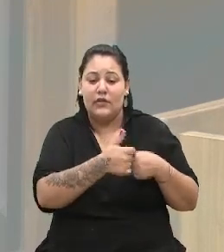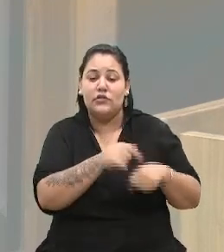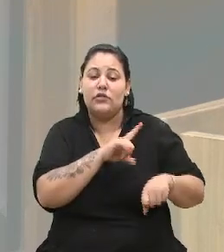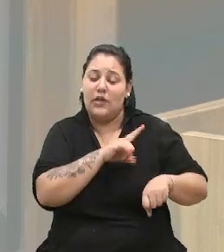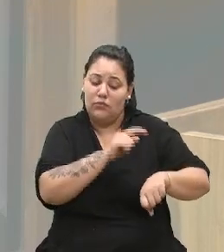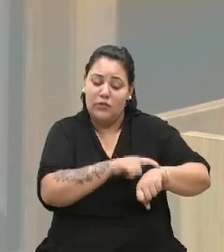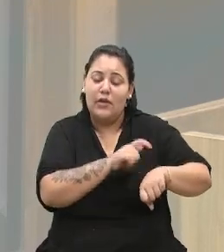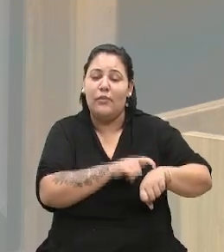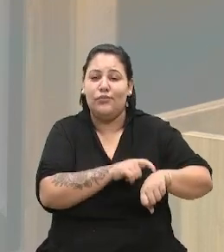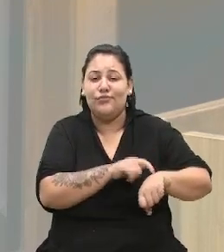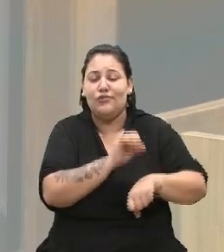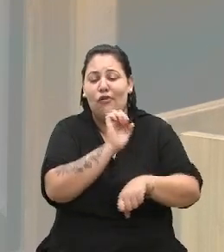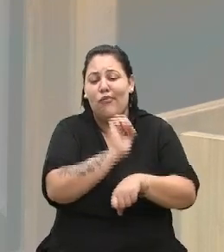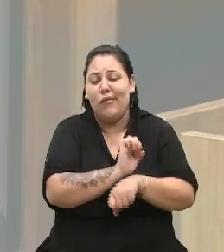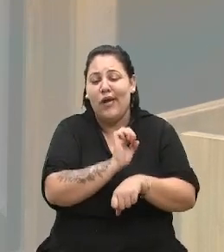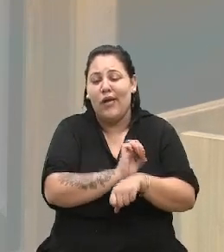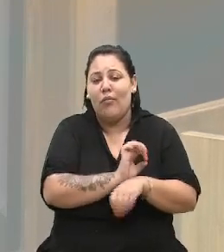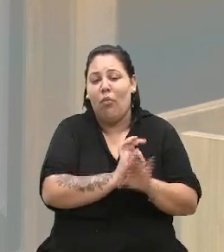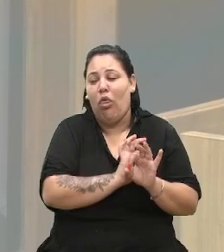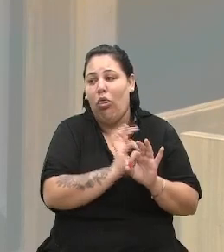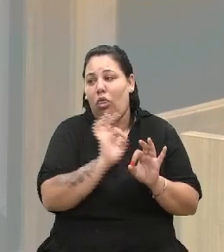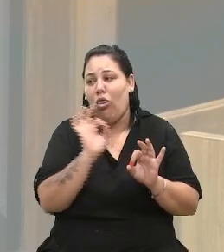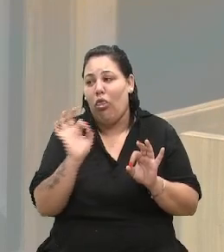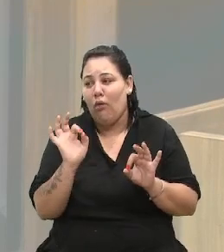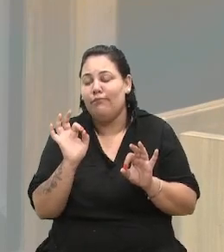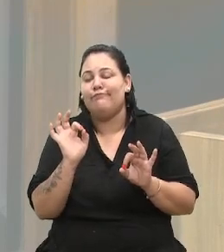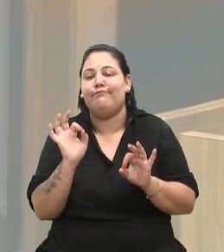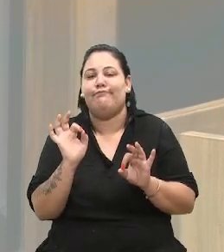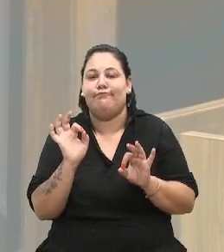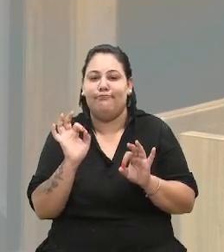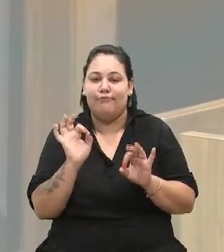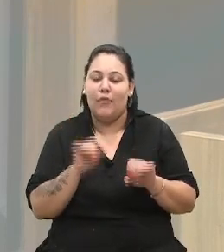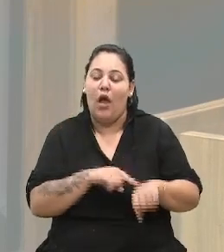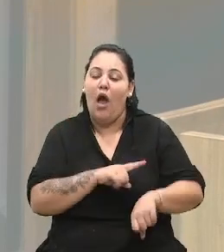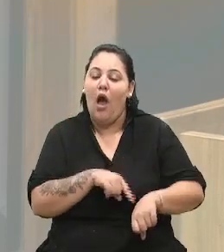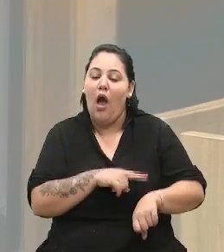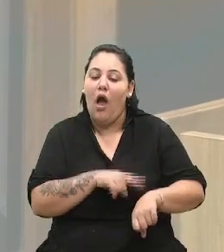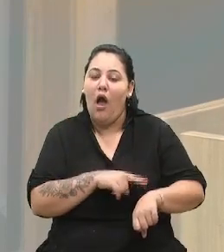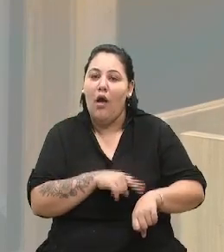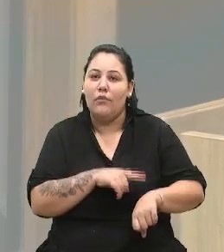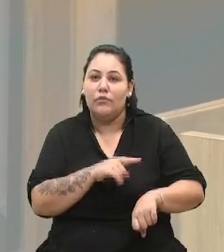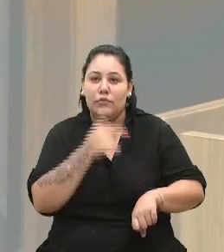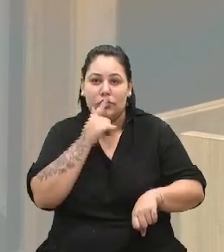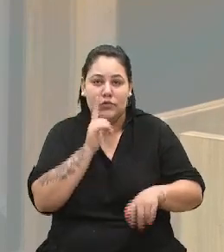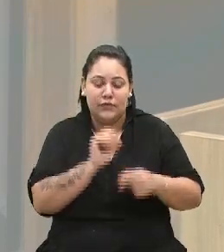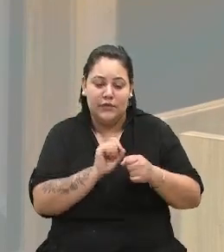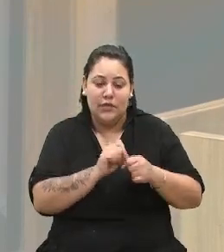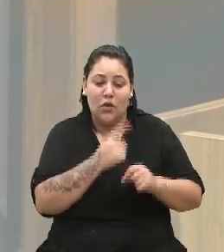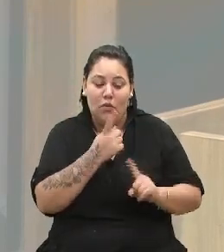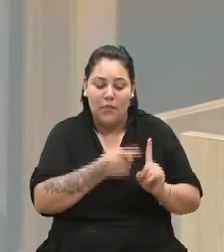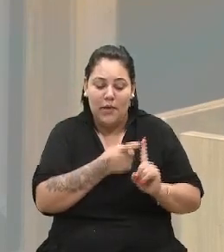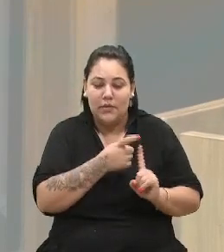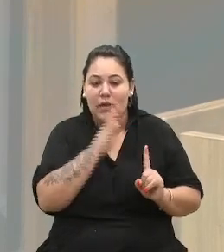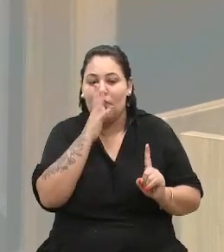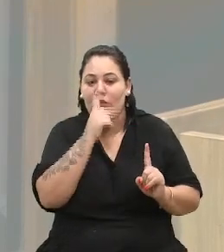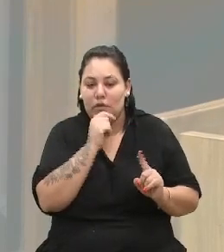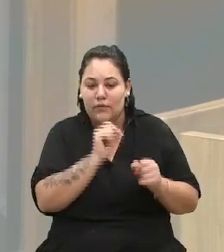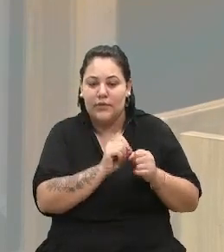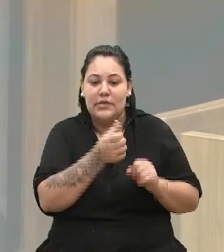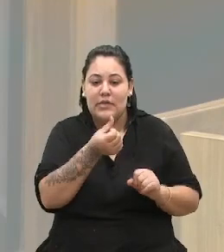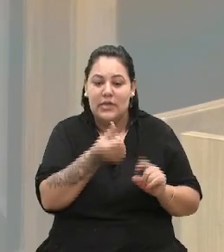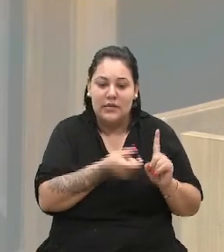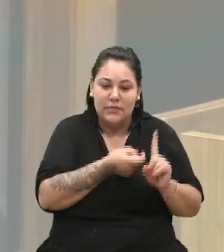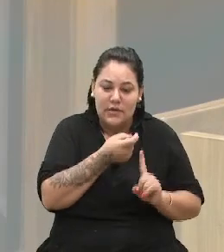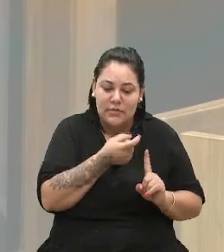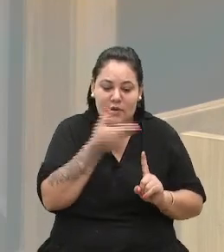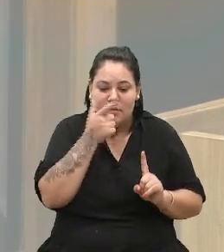muito longo, está tendo... O paciente está demorando 1 mês para fazer um determinado exame, está demorando 6 meses para conseguir